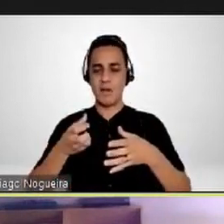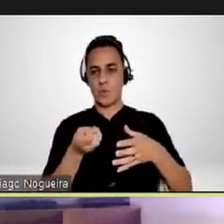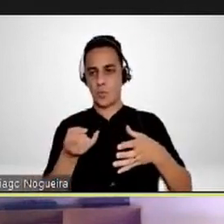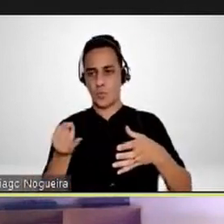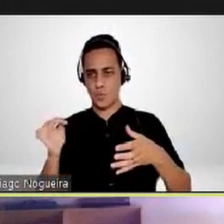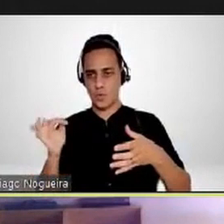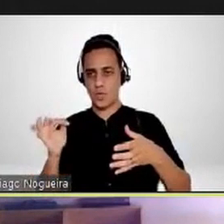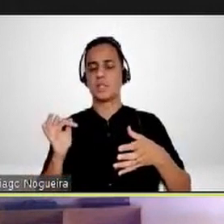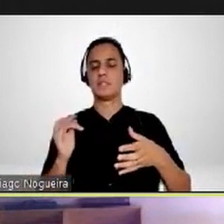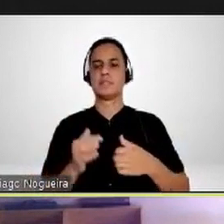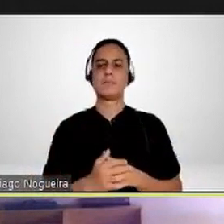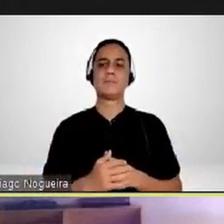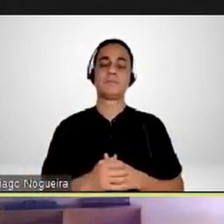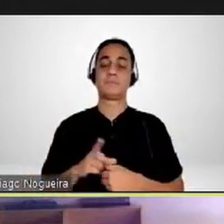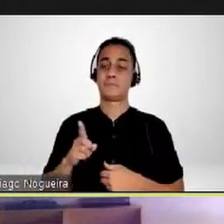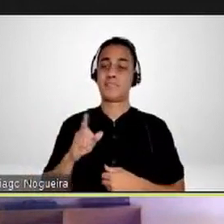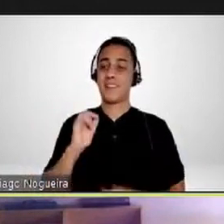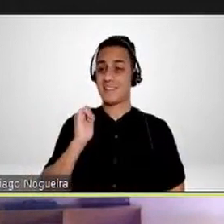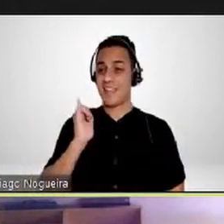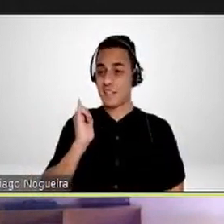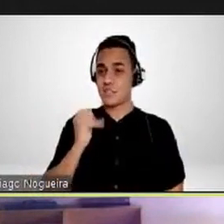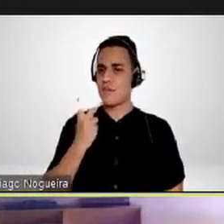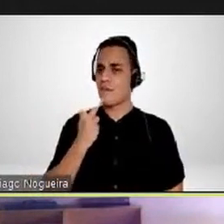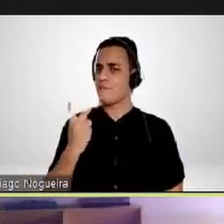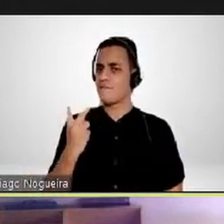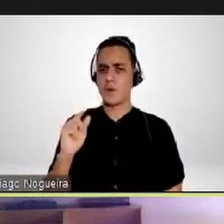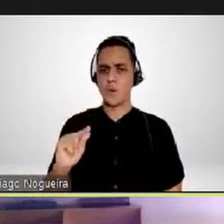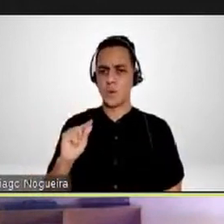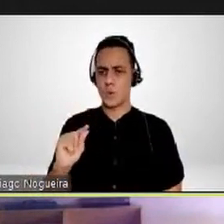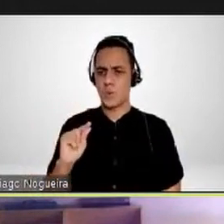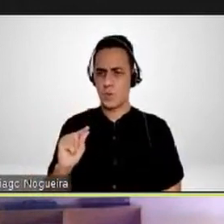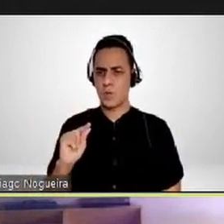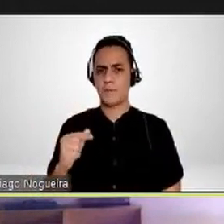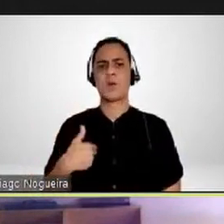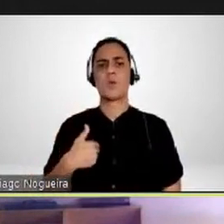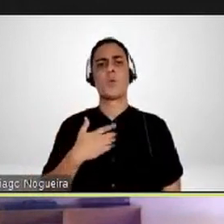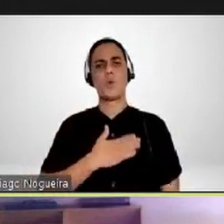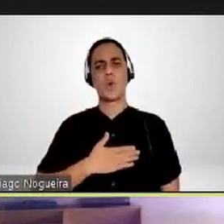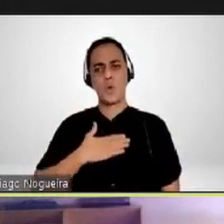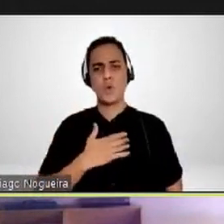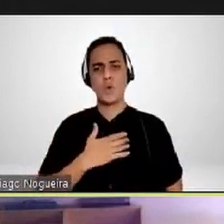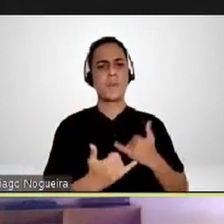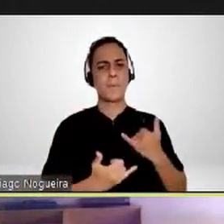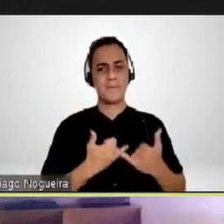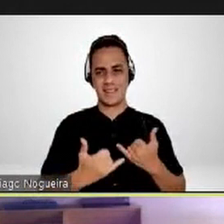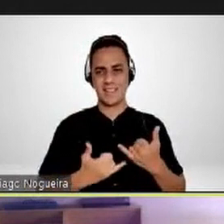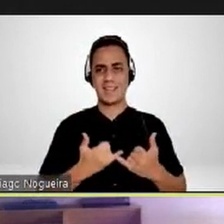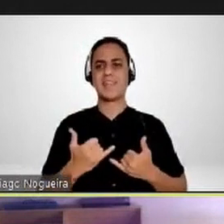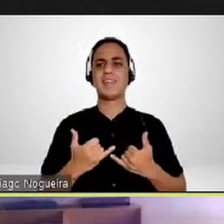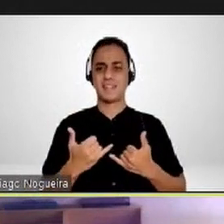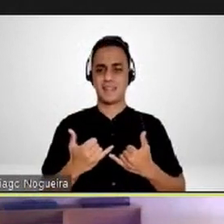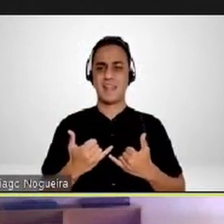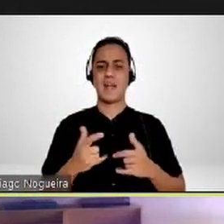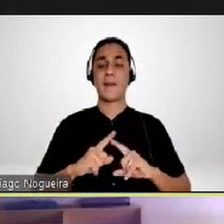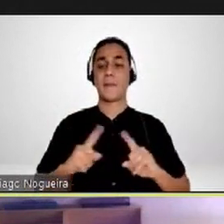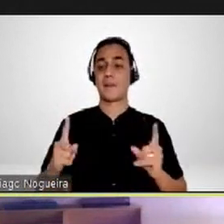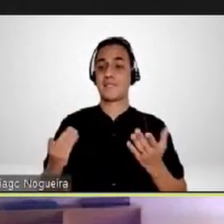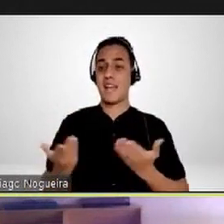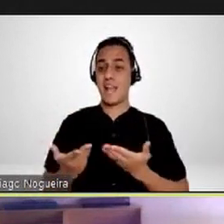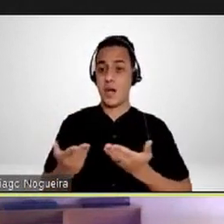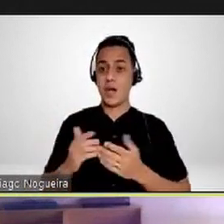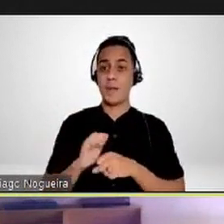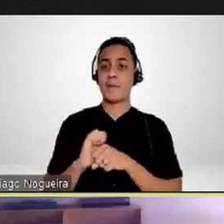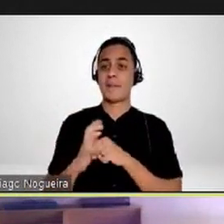né? Na narrativa, ele diz: eu gosto de brincar no parquinho, mas estamos nesta época de pandemia. Eu